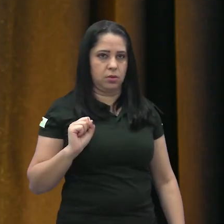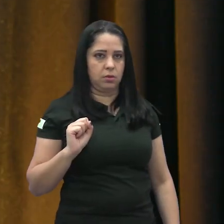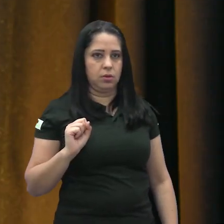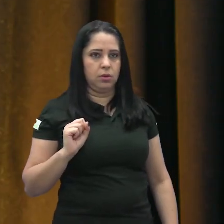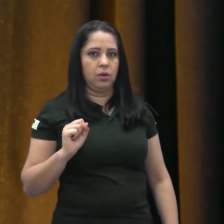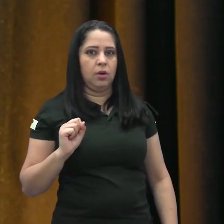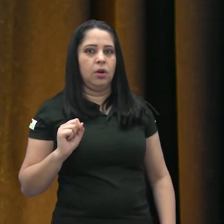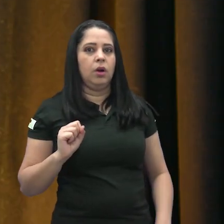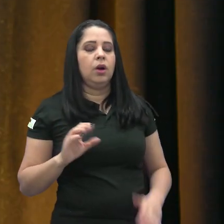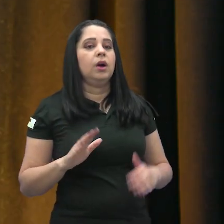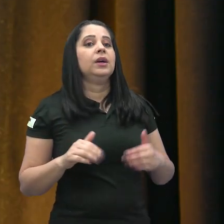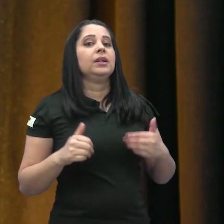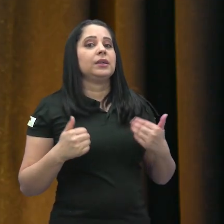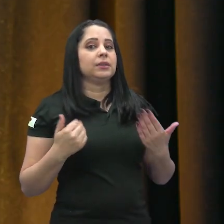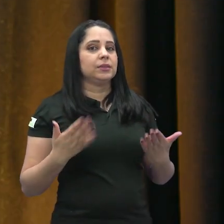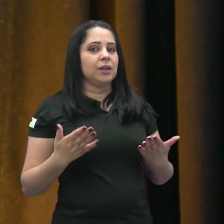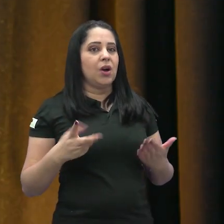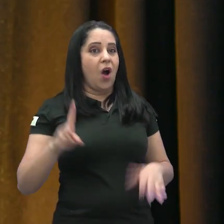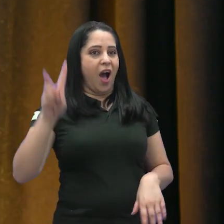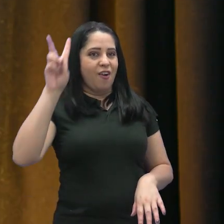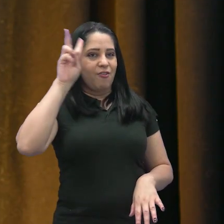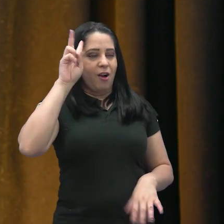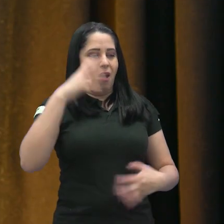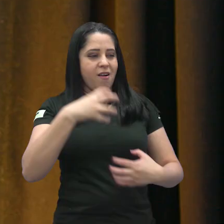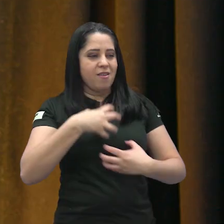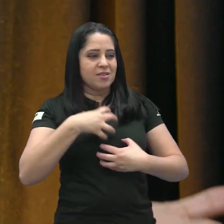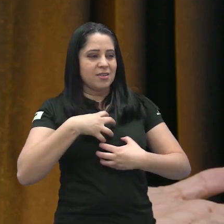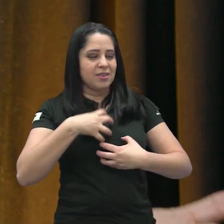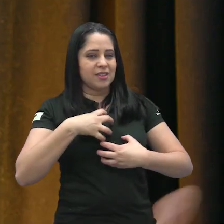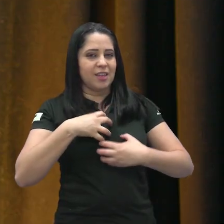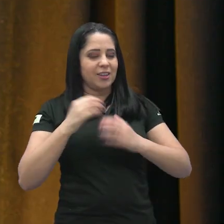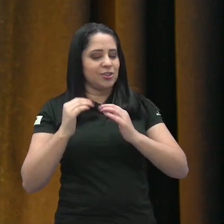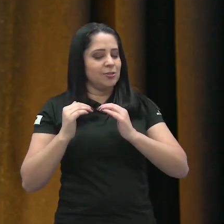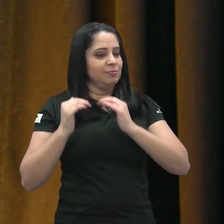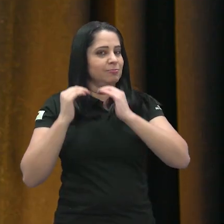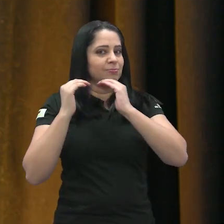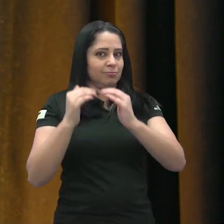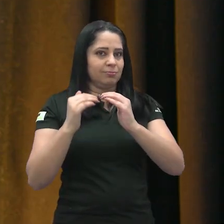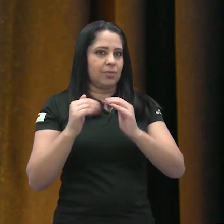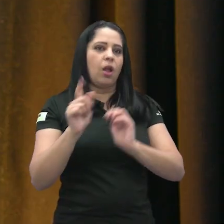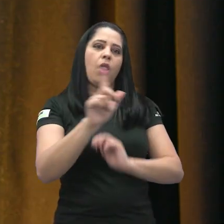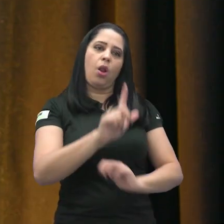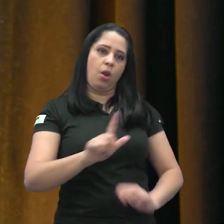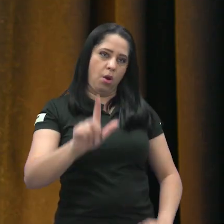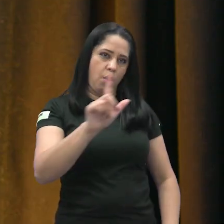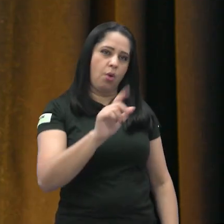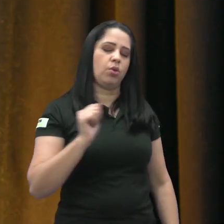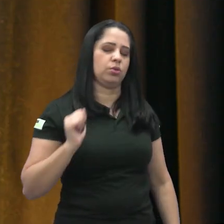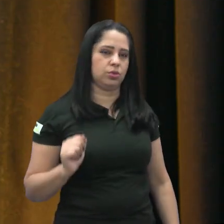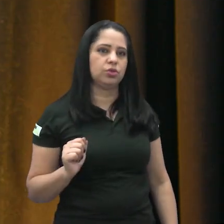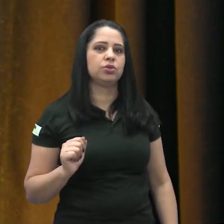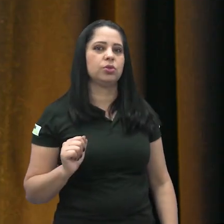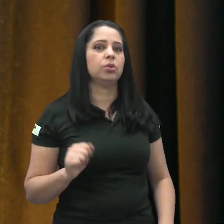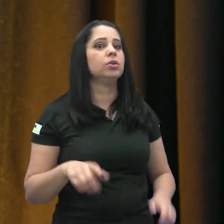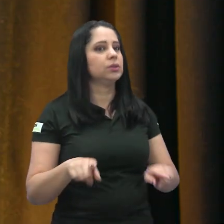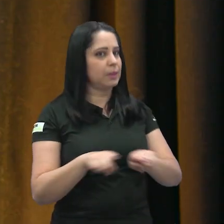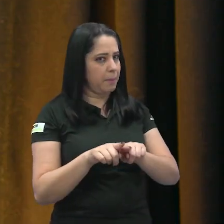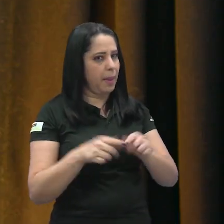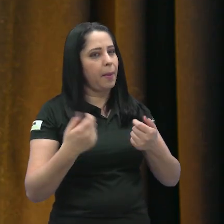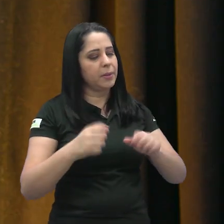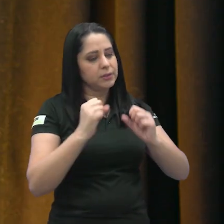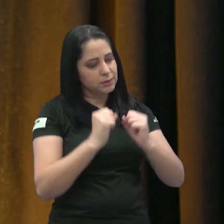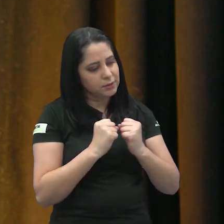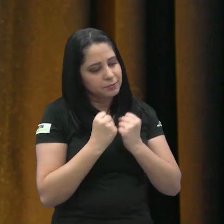você é vocacionado, a vocação sempre ela fala mais alto, né? É claro que quando você